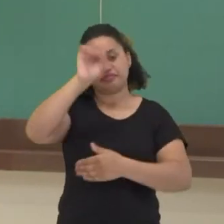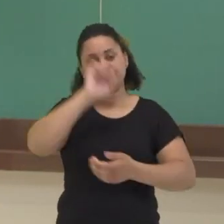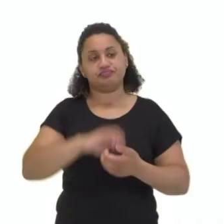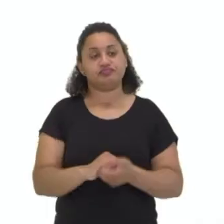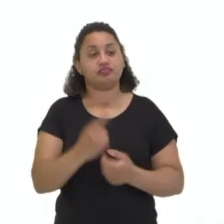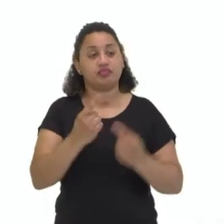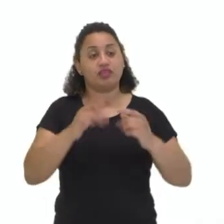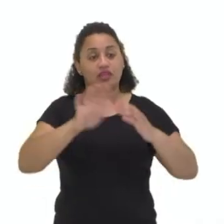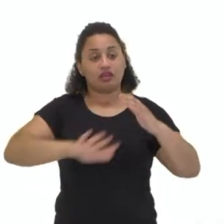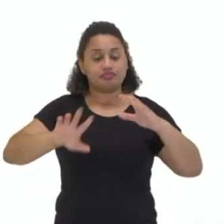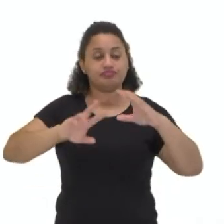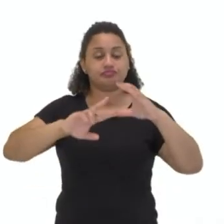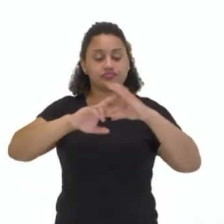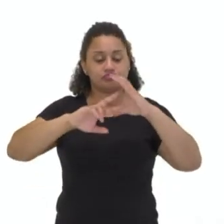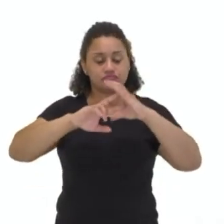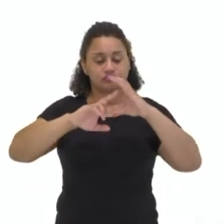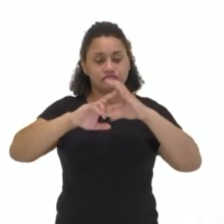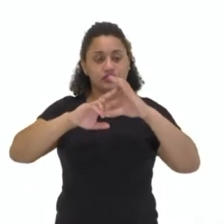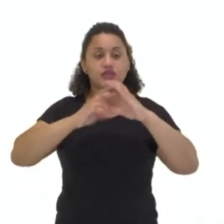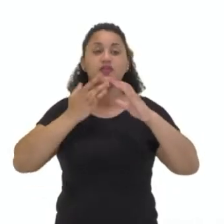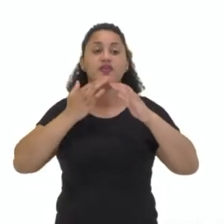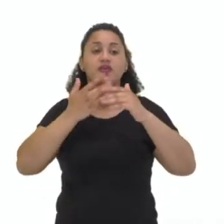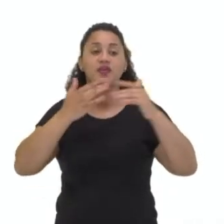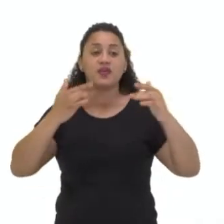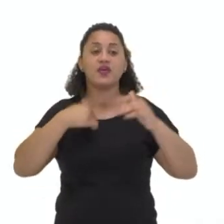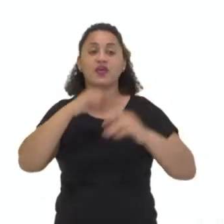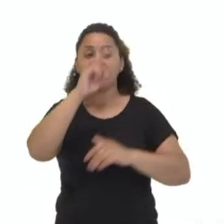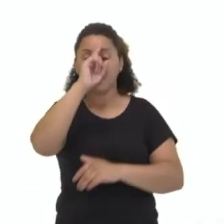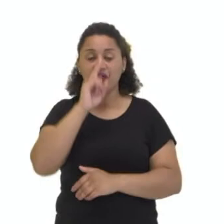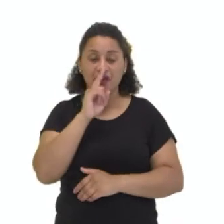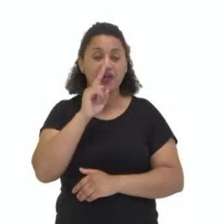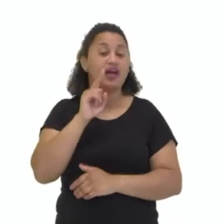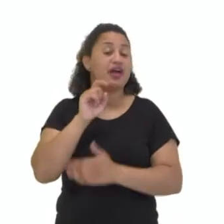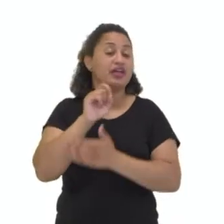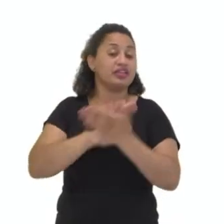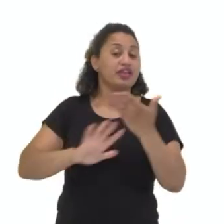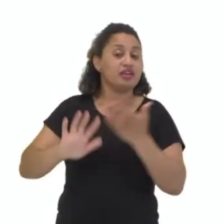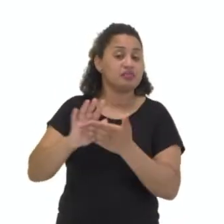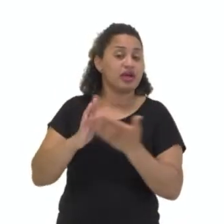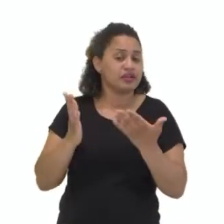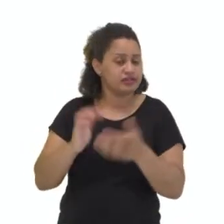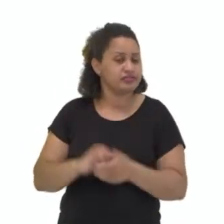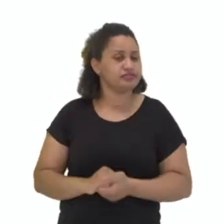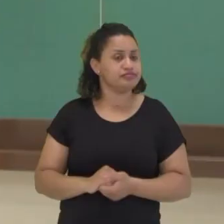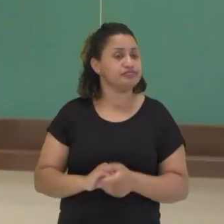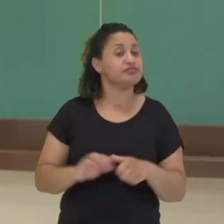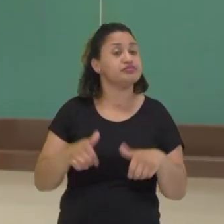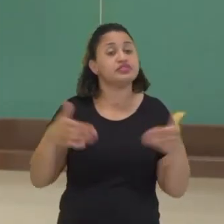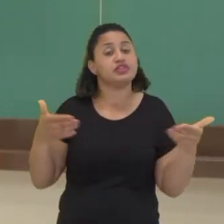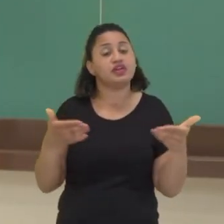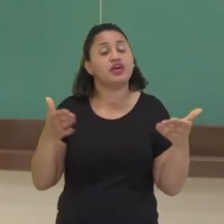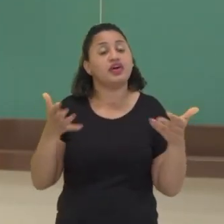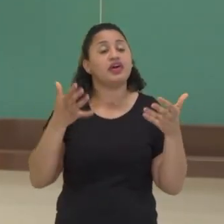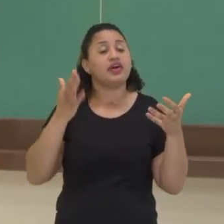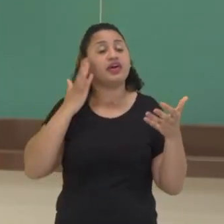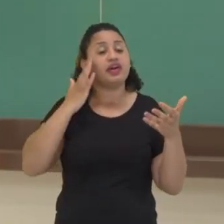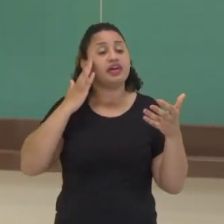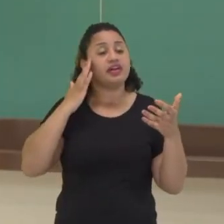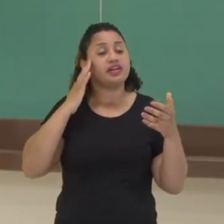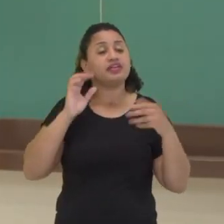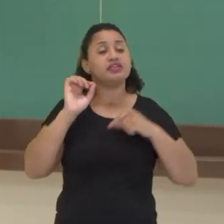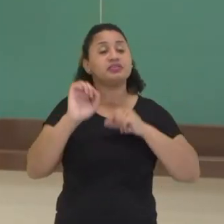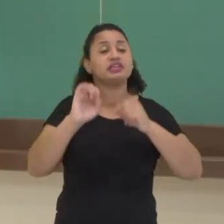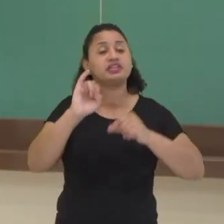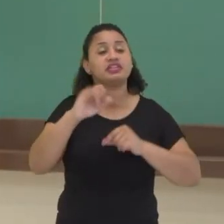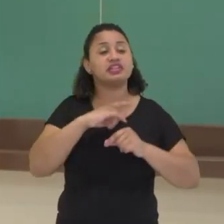do setor circular colorido de amarelo na figura? Então, agora eu quero saber se aqui eu